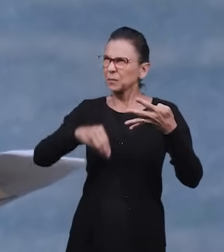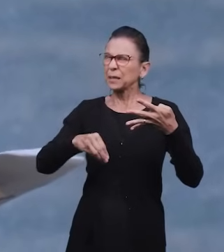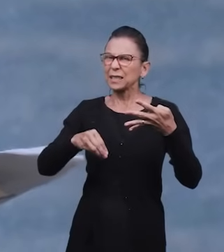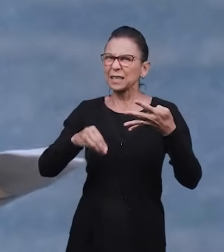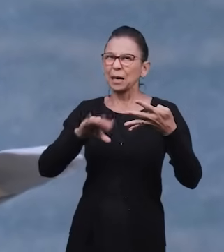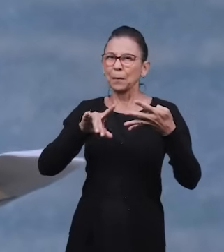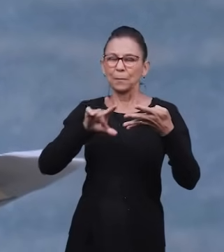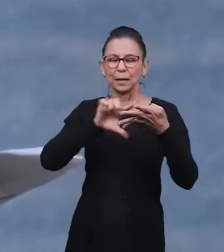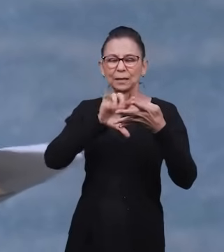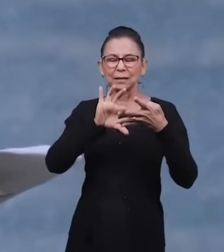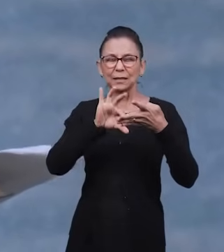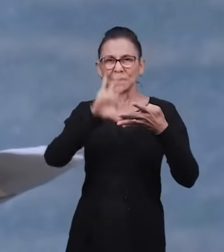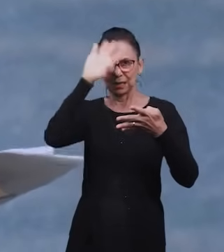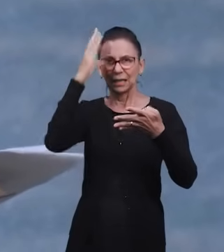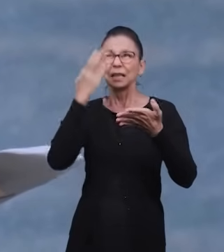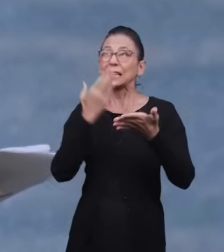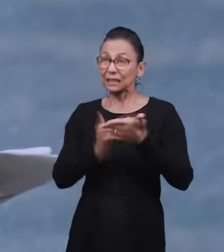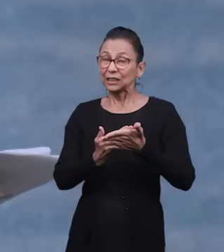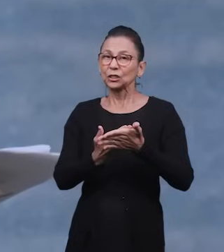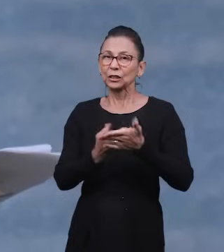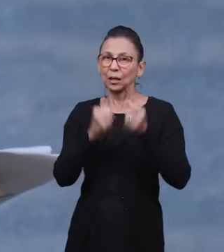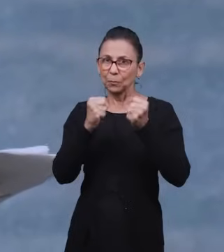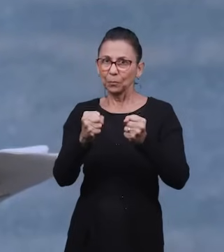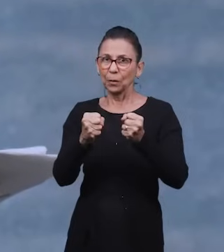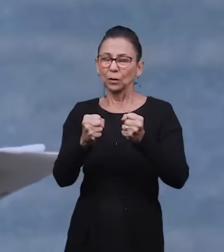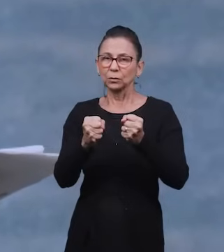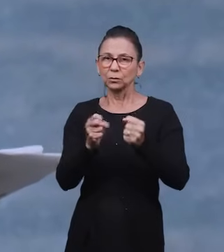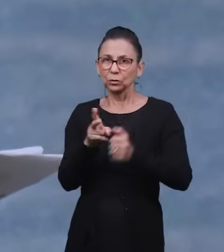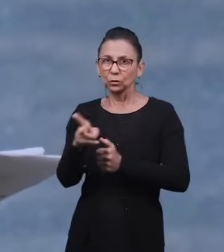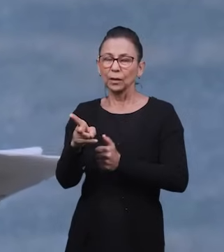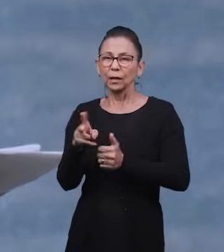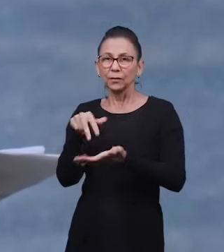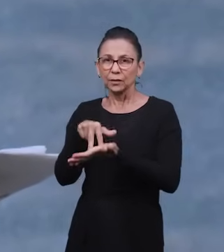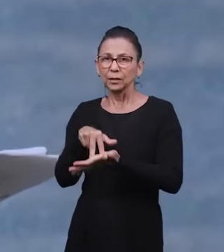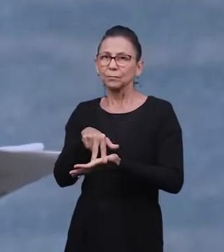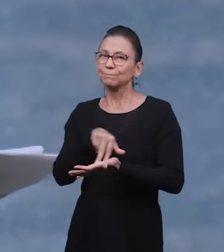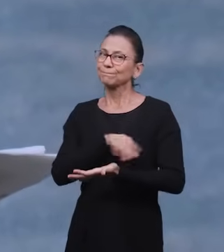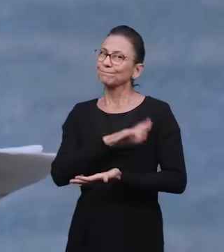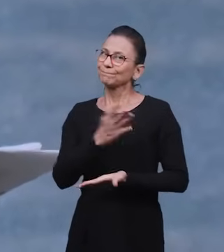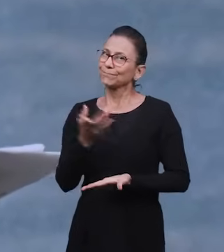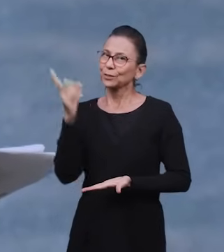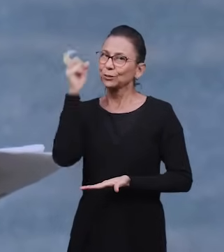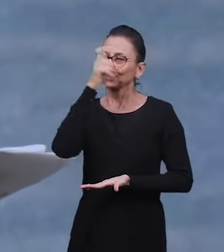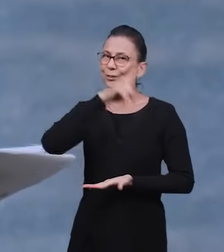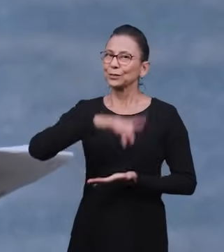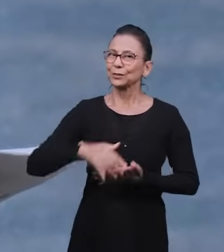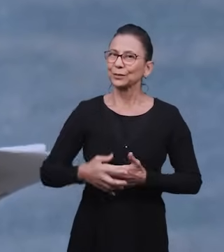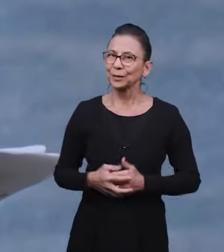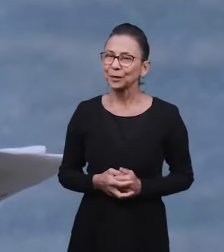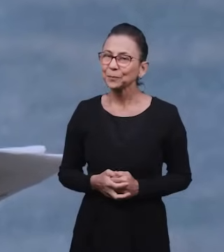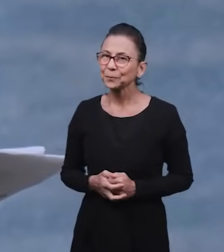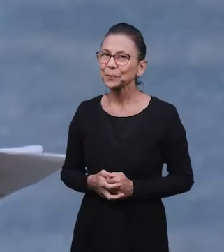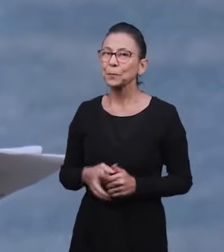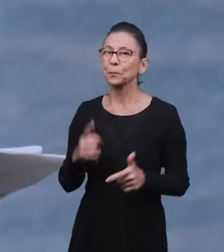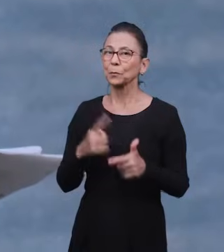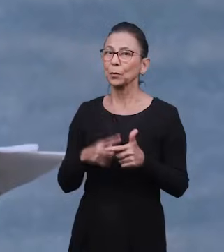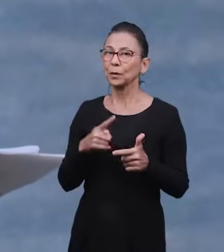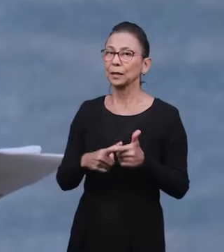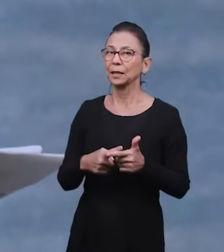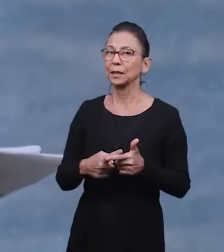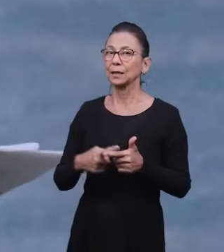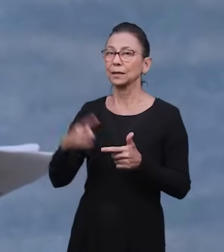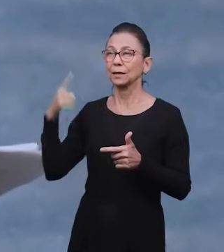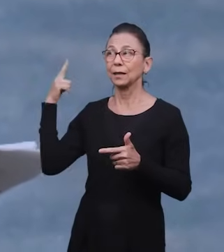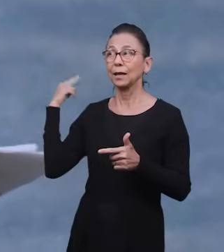doutrina, é um conjunto de experiências que o Espírito Santo foi nos educando ao longo da nossa caminhada. Então nós vemos que quando nós começamos